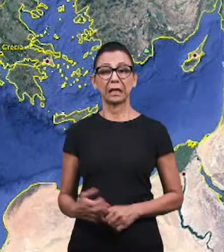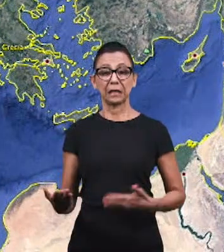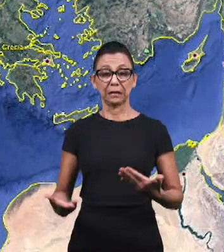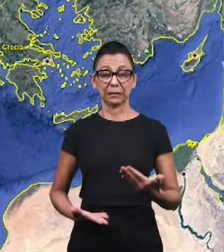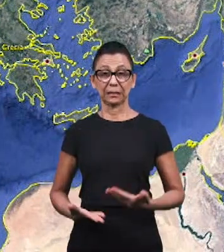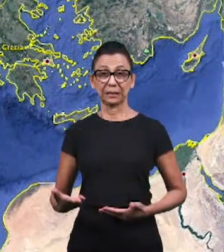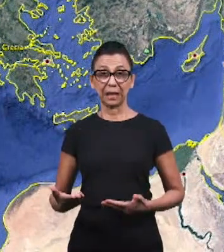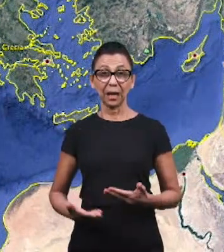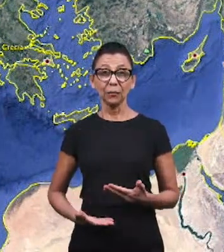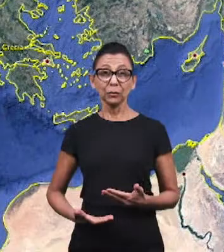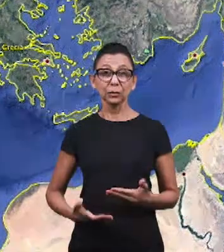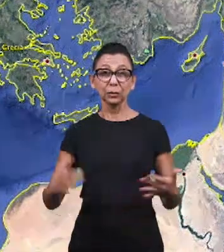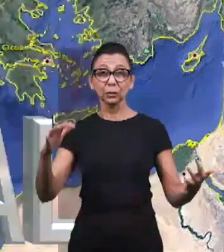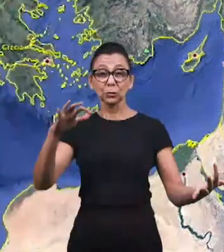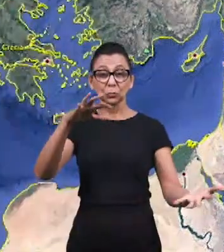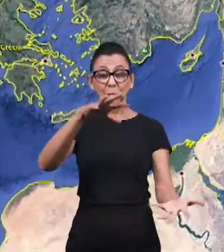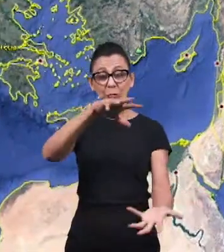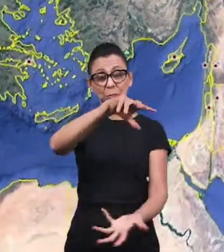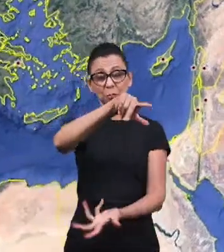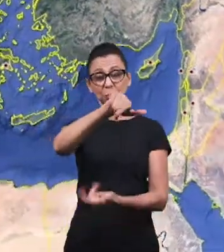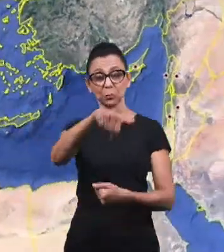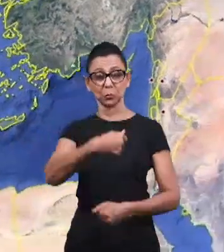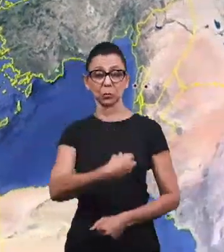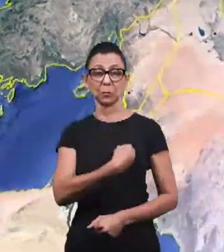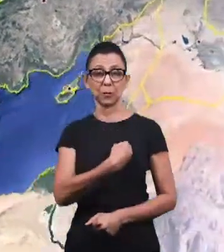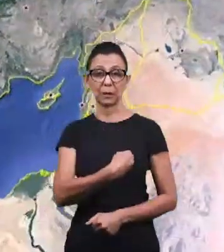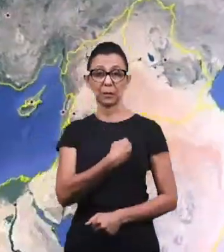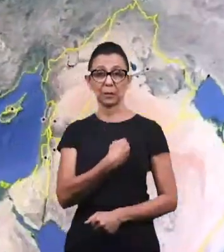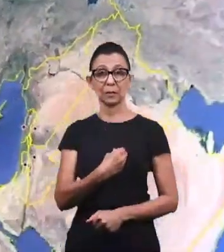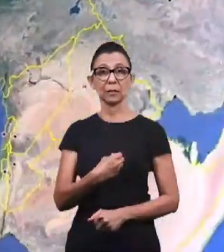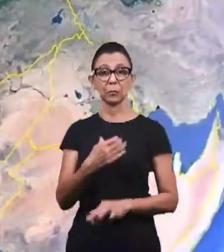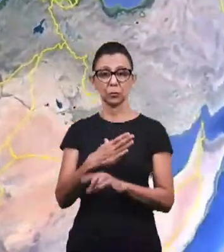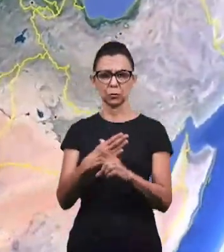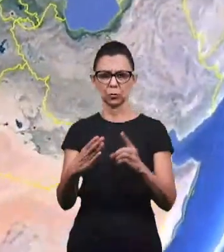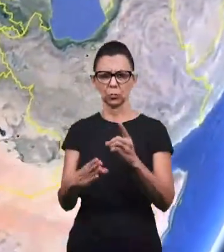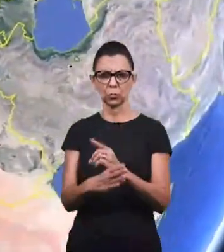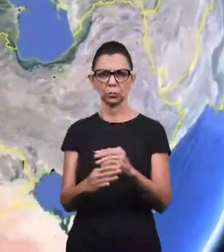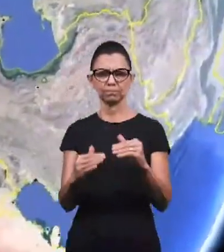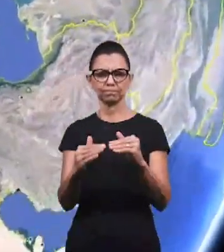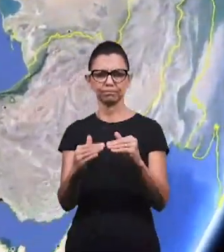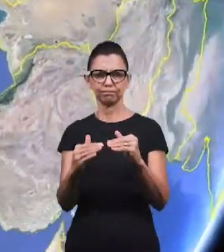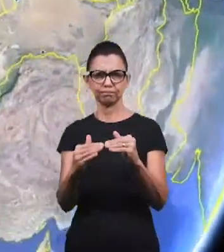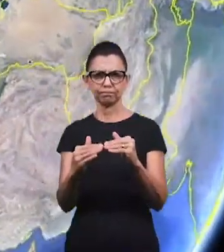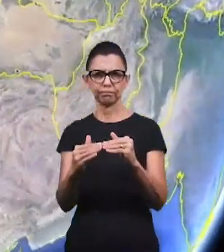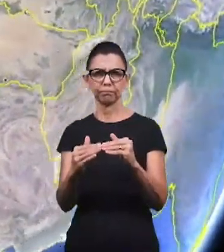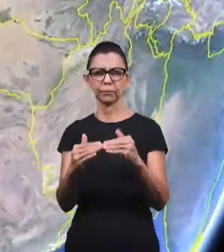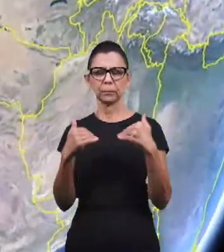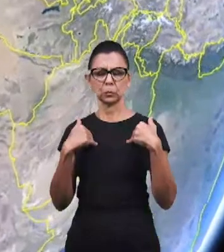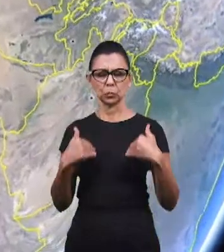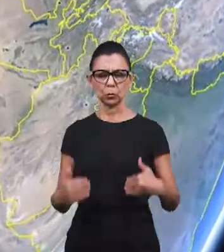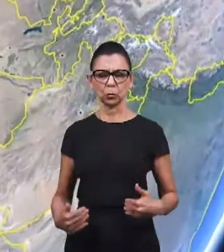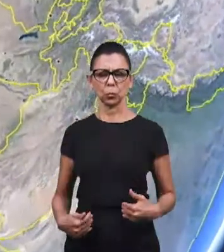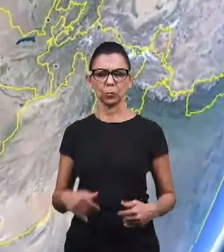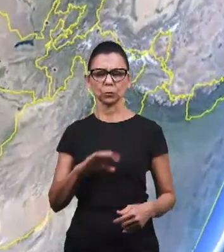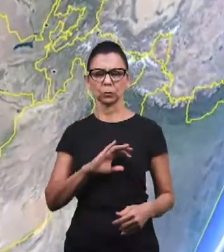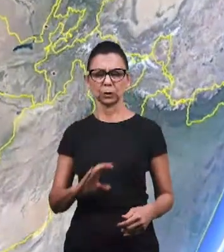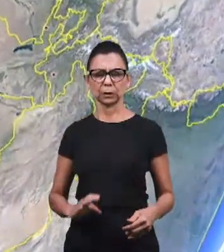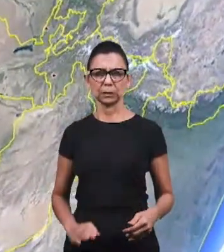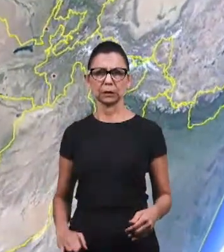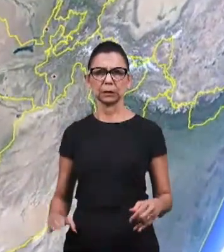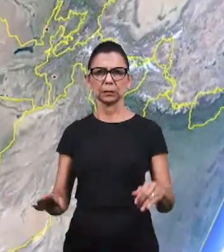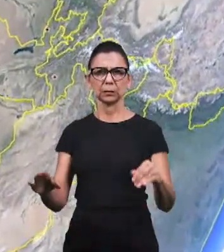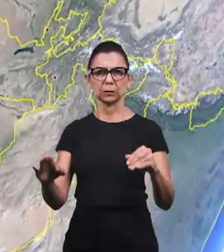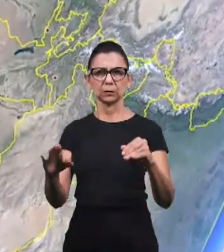Irmãos de todas as partes do mundo participam de um mesmo culto, em conjunto, no mesmo corpo e no